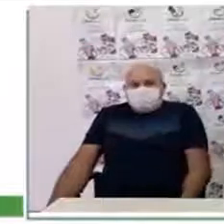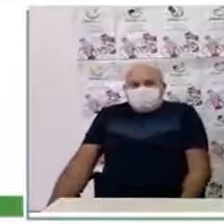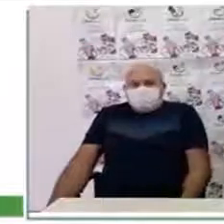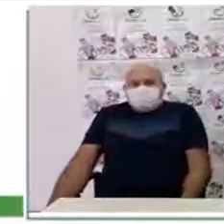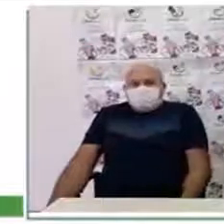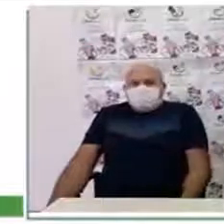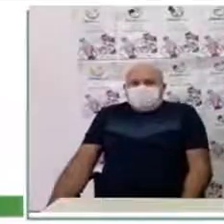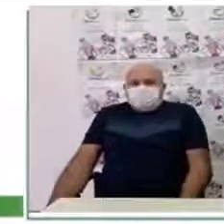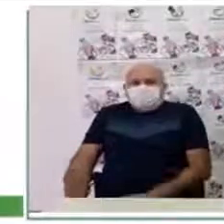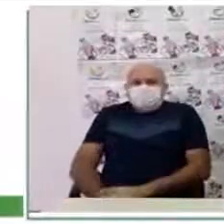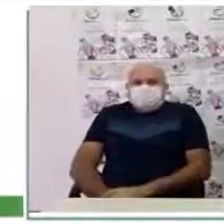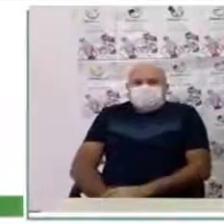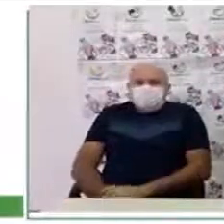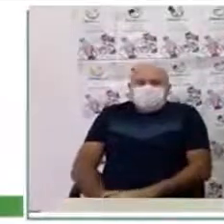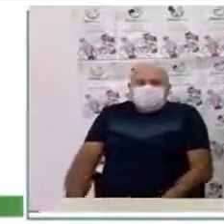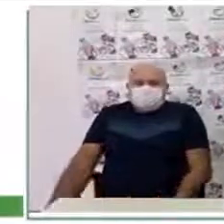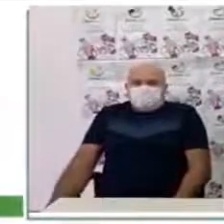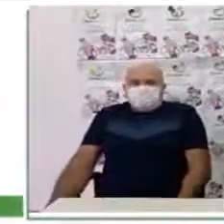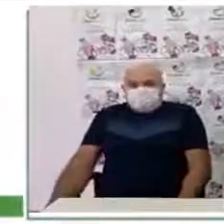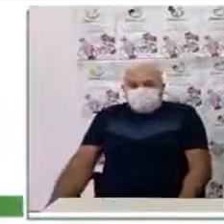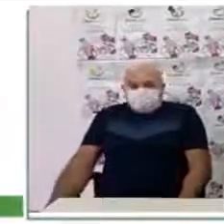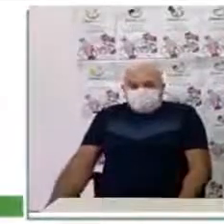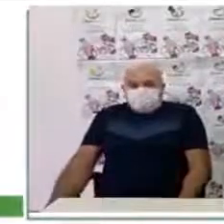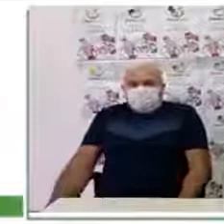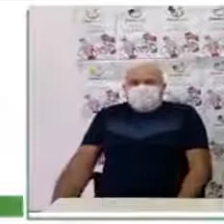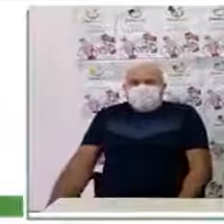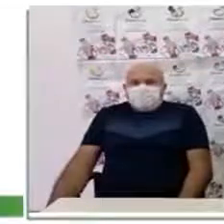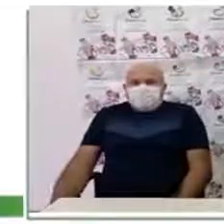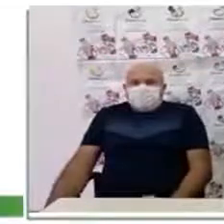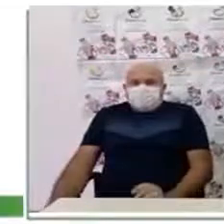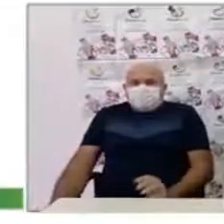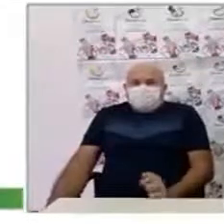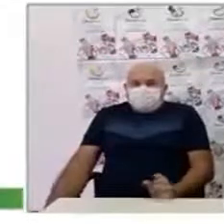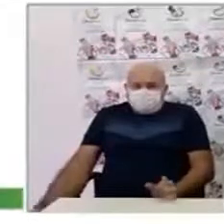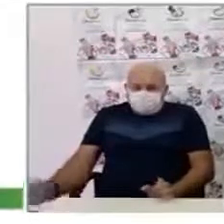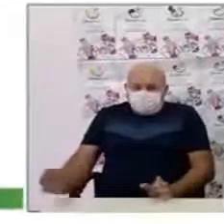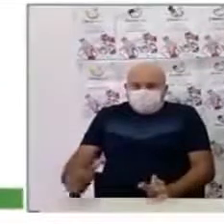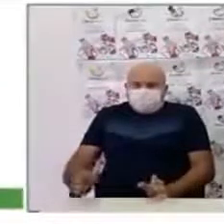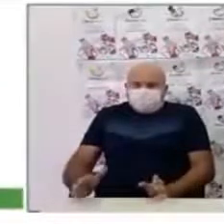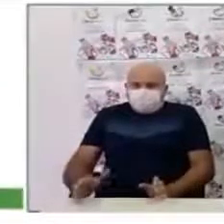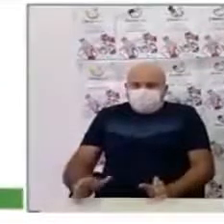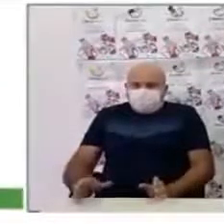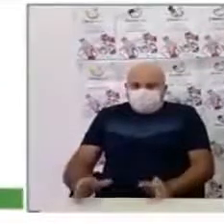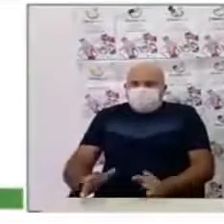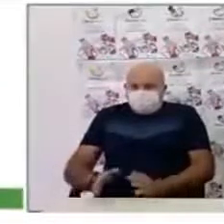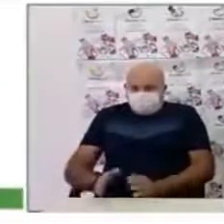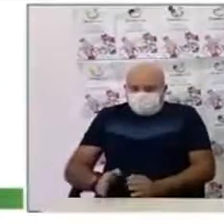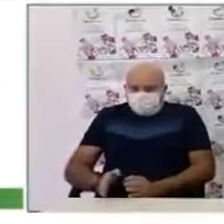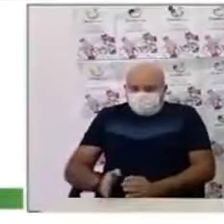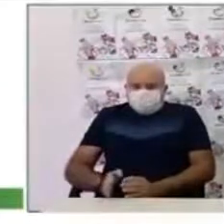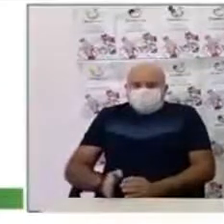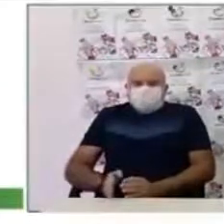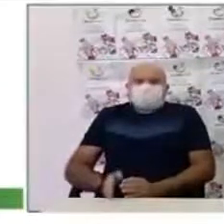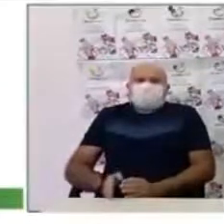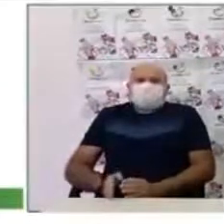o átomo já poderia ser dividido em tanto no elétron. Pode passar o slide. Aí você tem que lembrar o seguinte, já